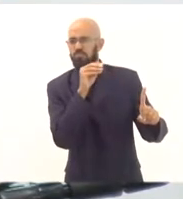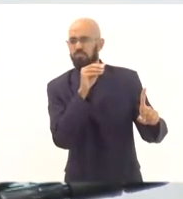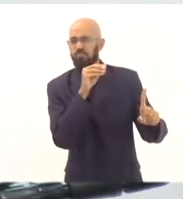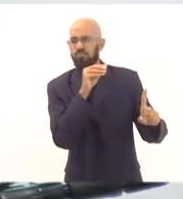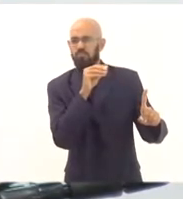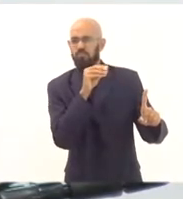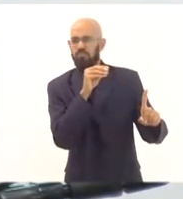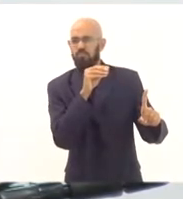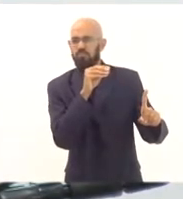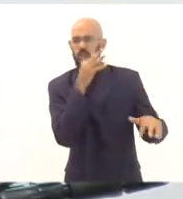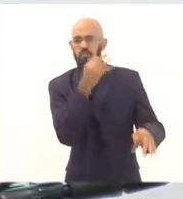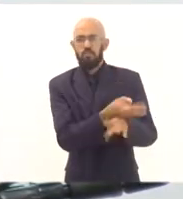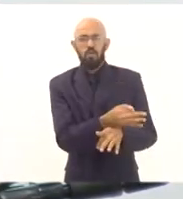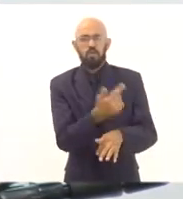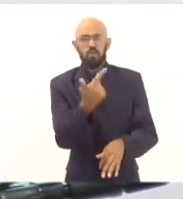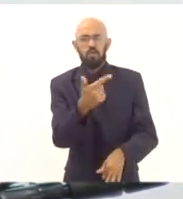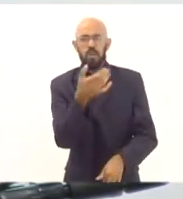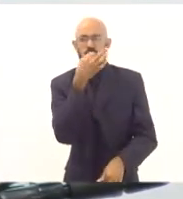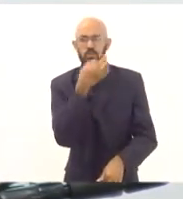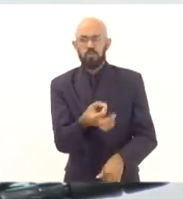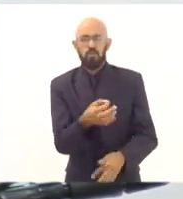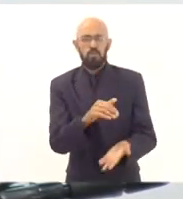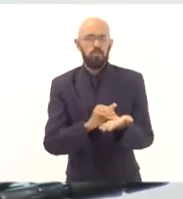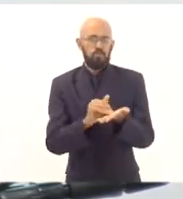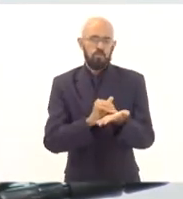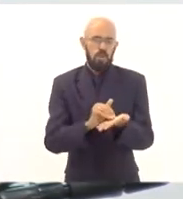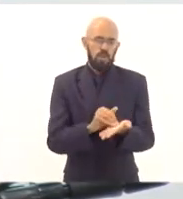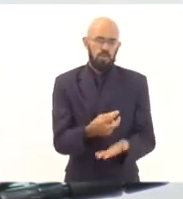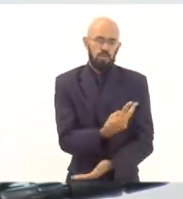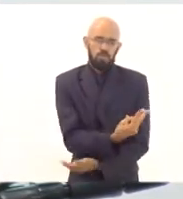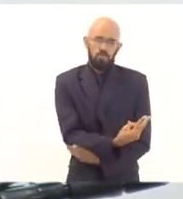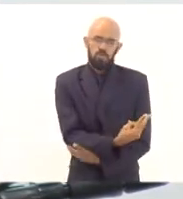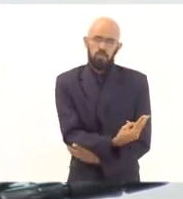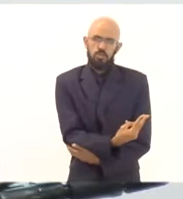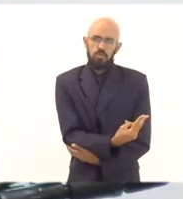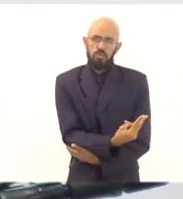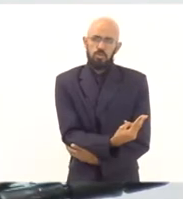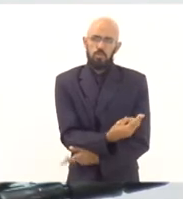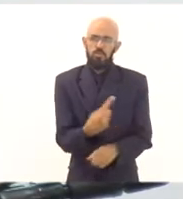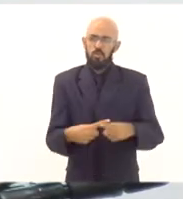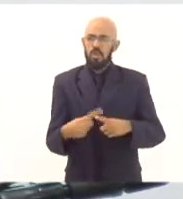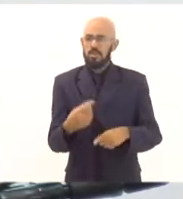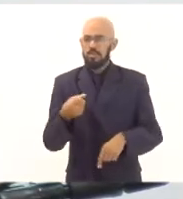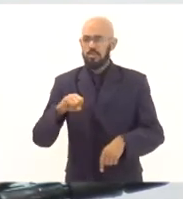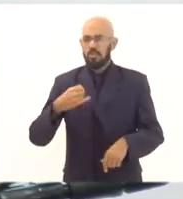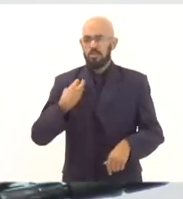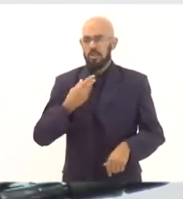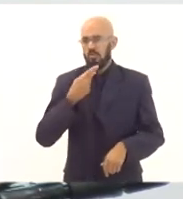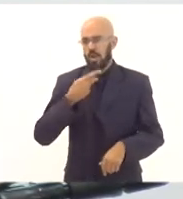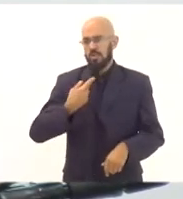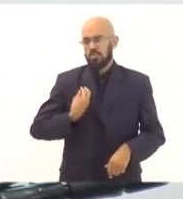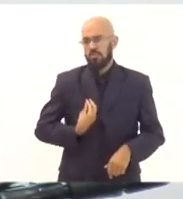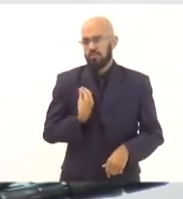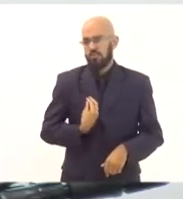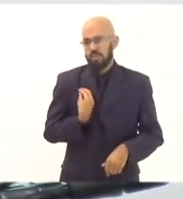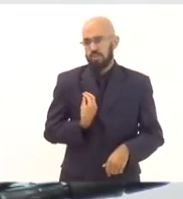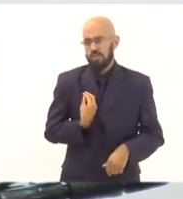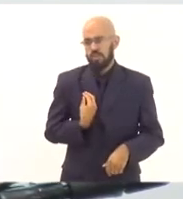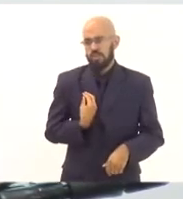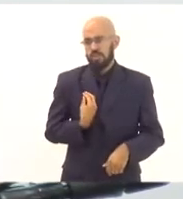injustificada dos secretários em questão porque quando a gente está falando de vidas a gente está falando de